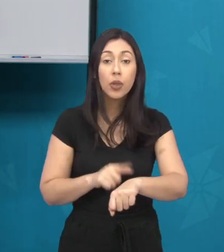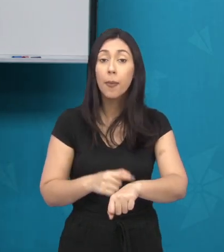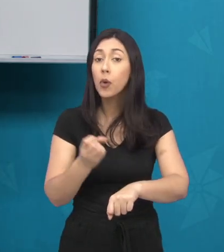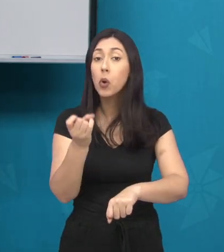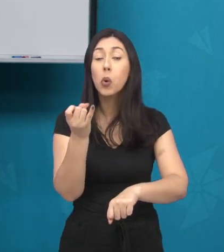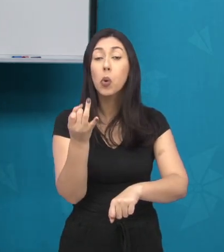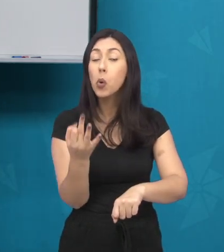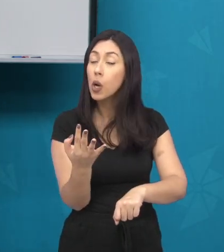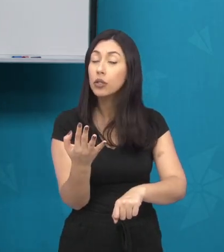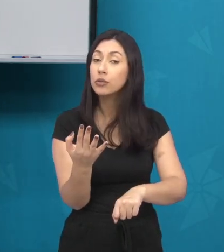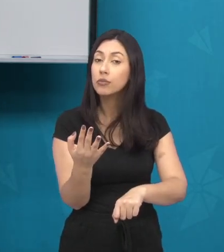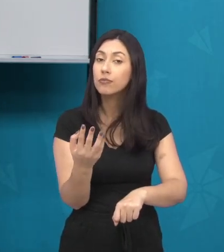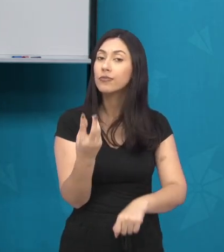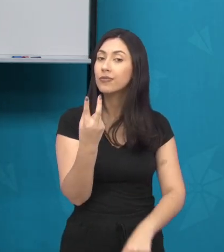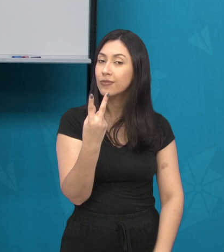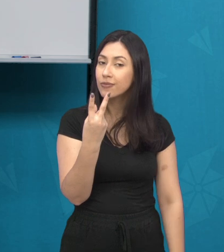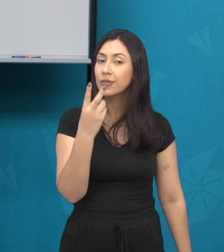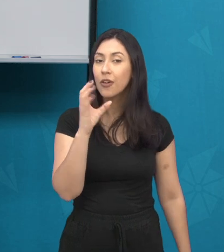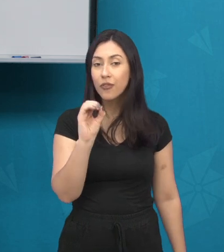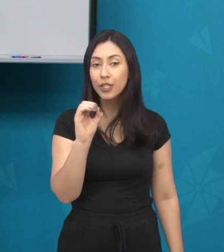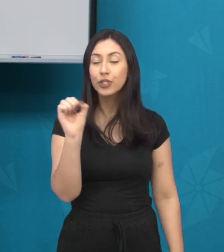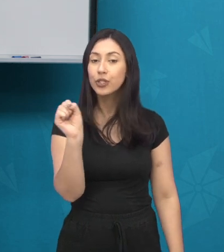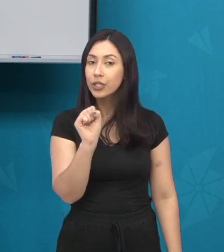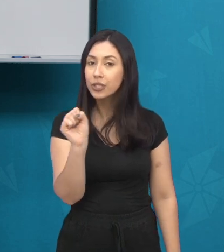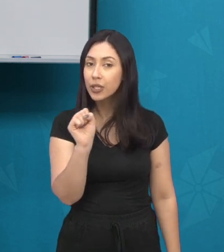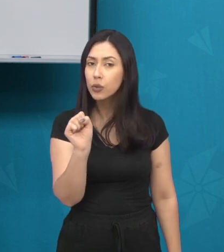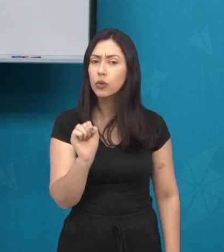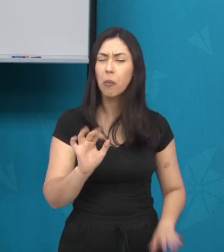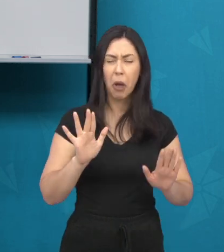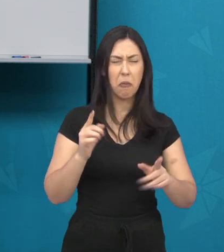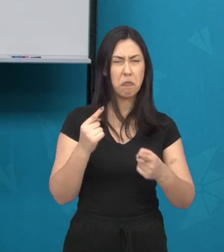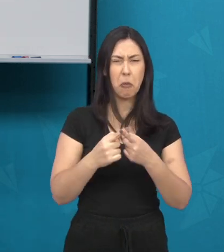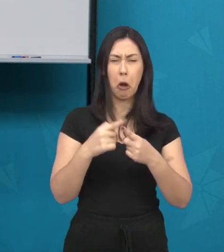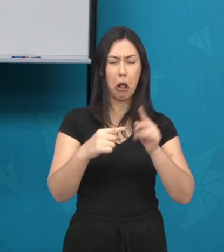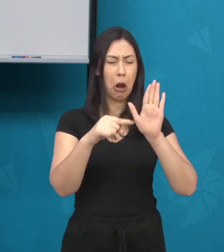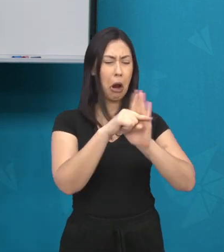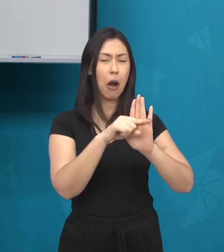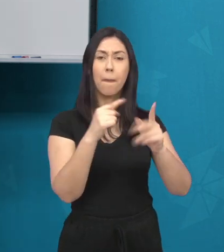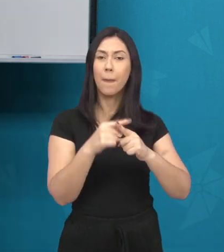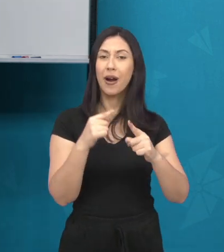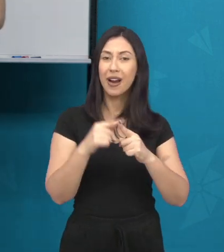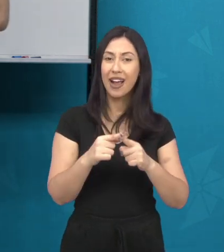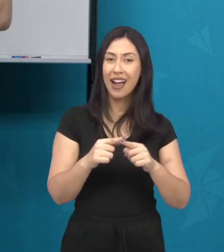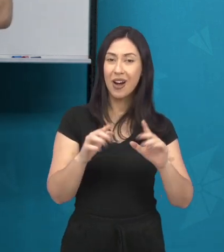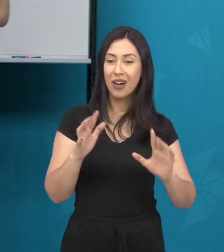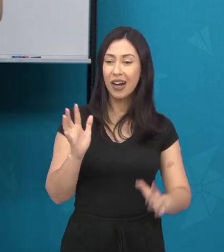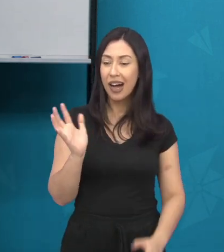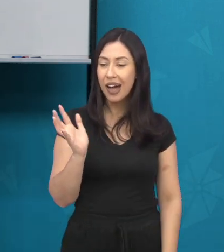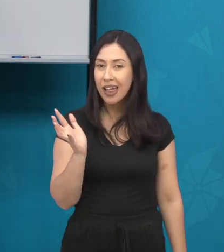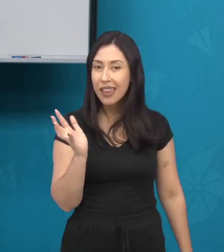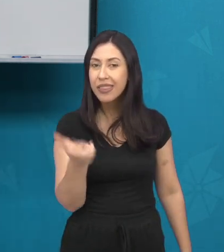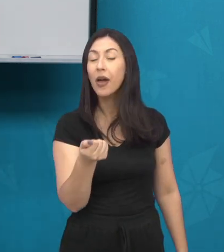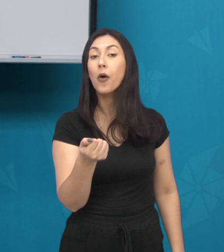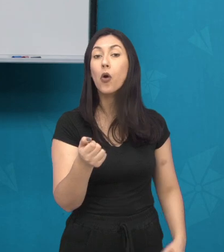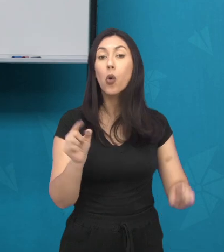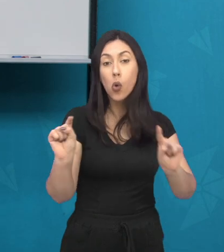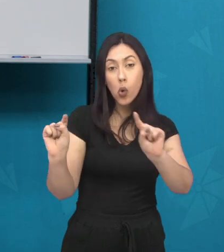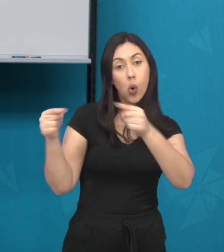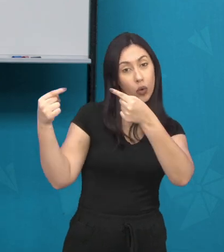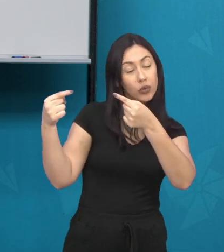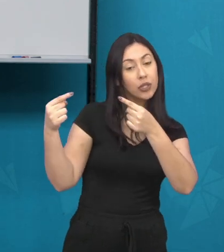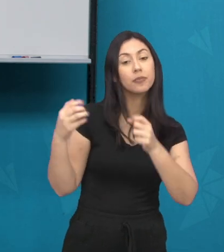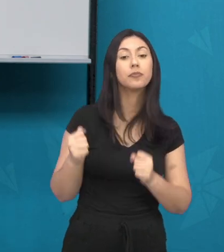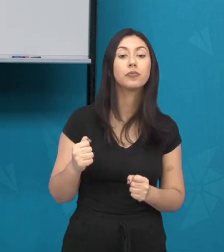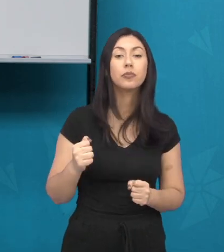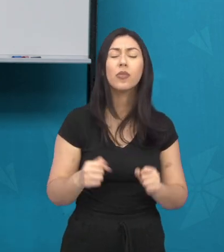contra o movimento aceleração fez o objeto parar beleza lá do da da Lei